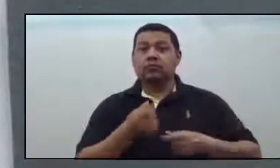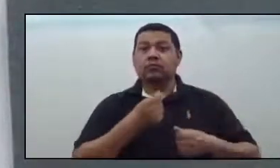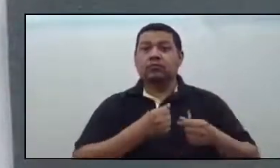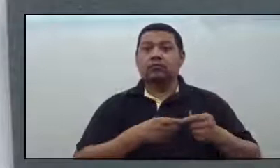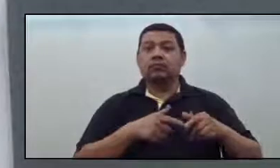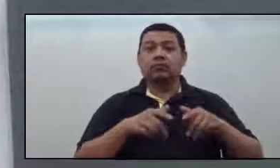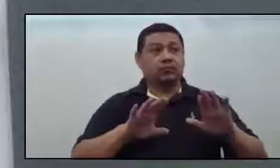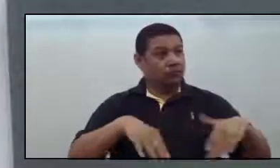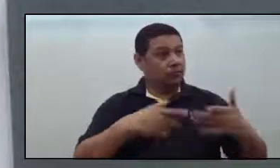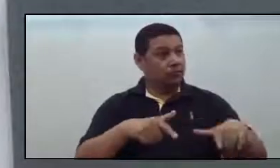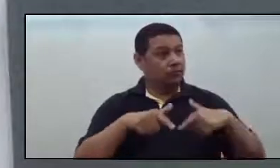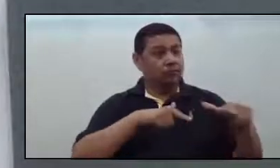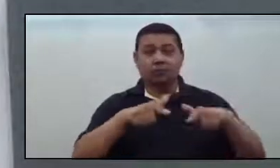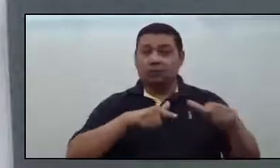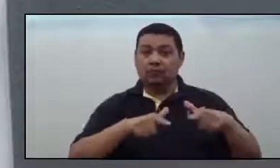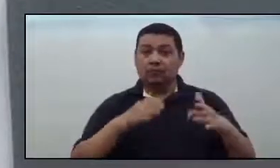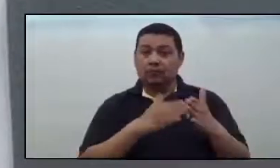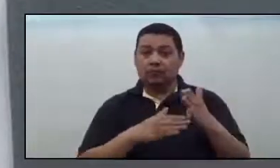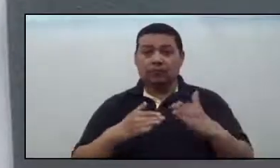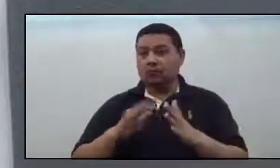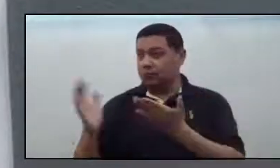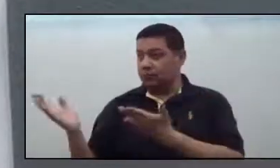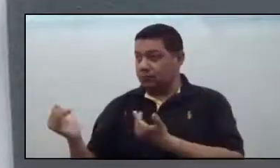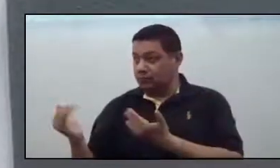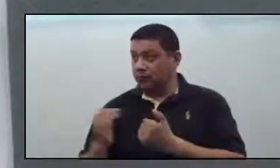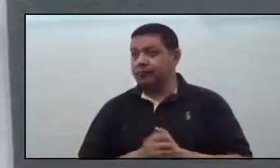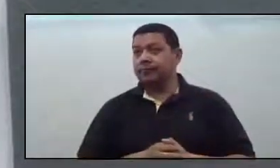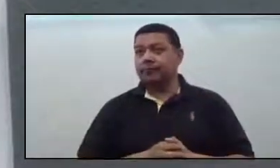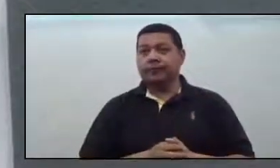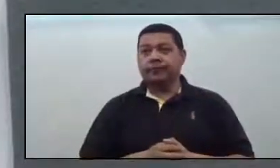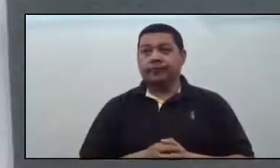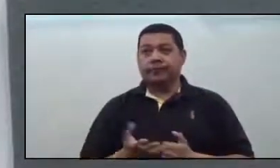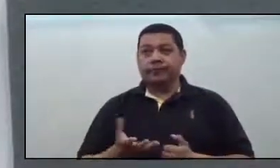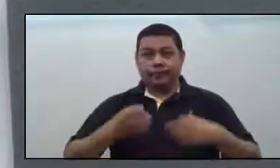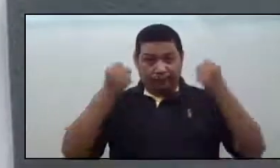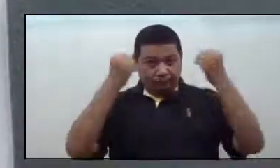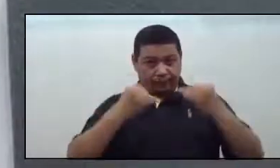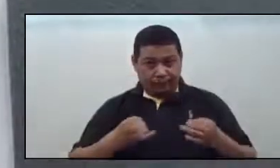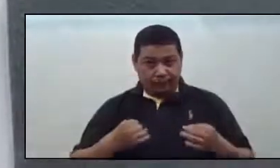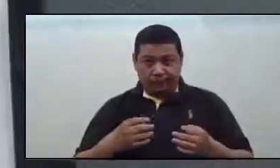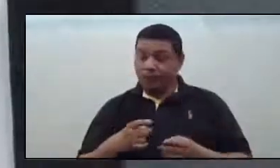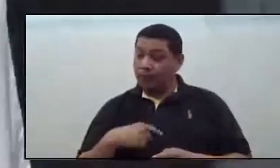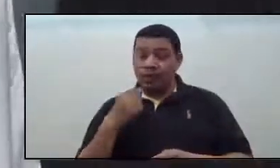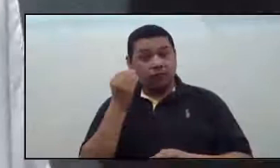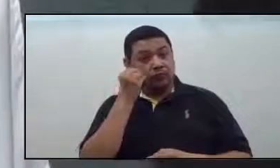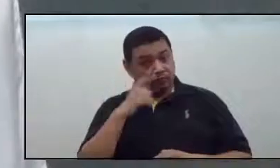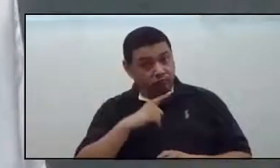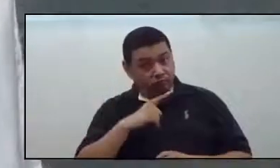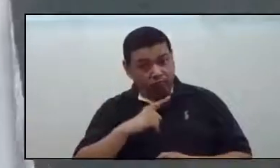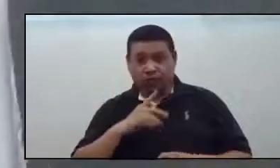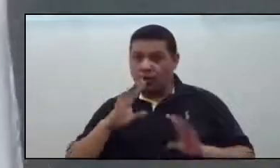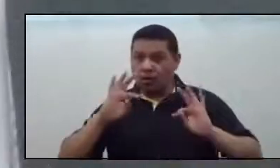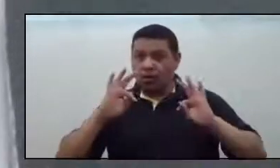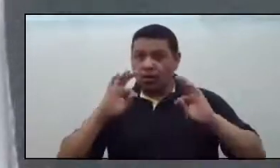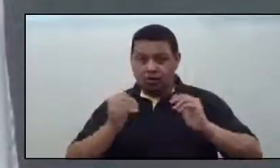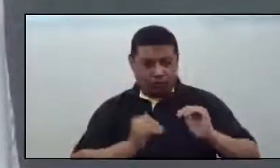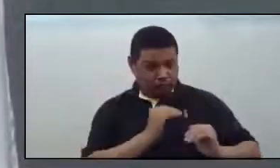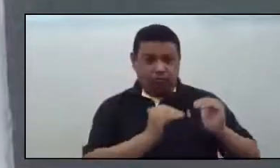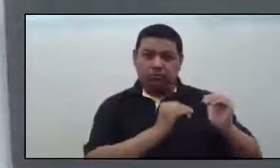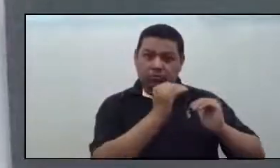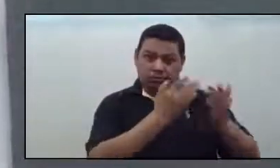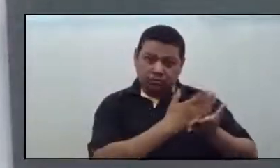para os nossos jovens. Então, Toninho, quero dizer que a gente vai estar aí acompanhando todo esse processo a partir de